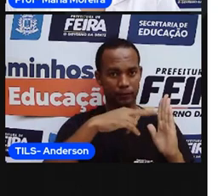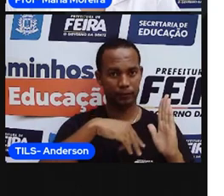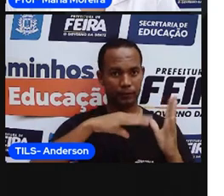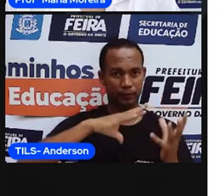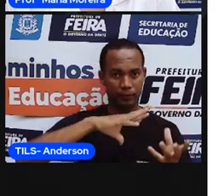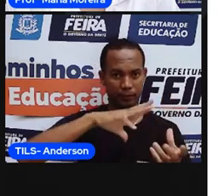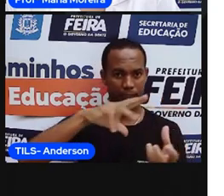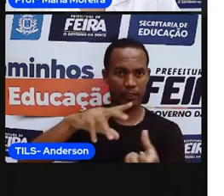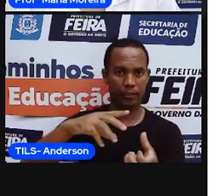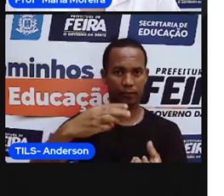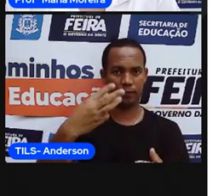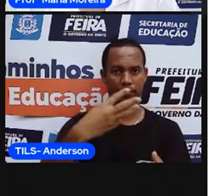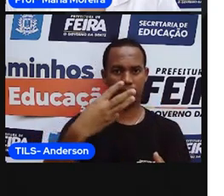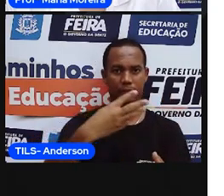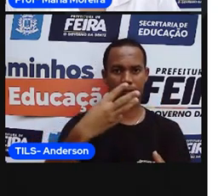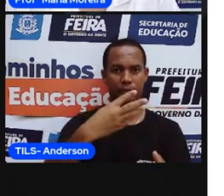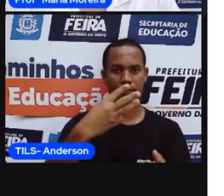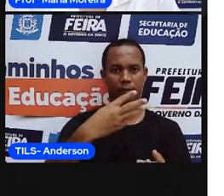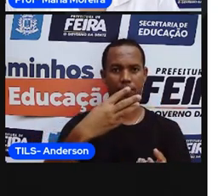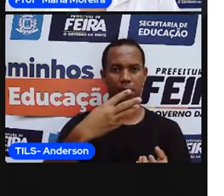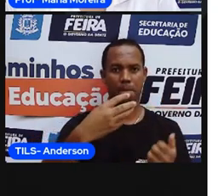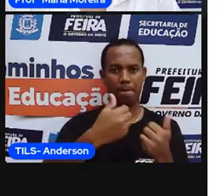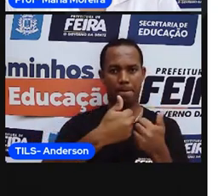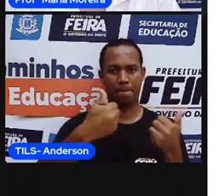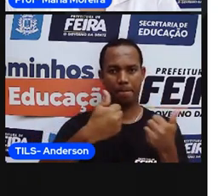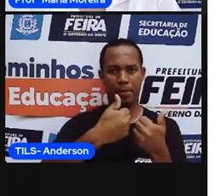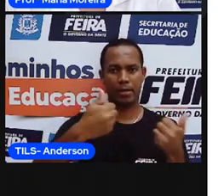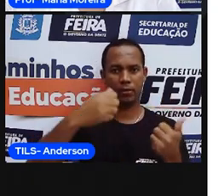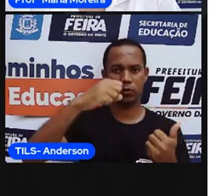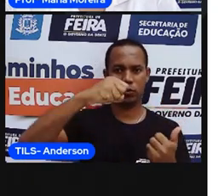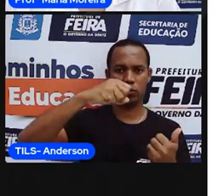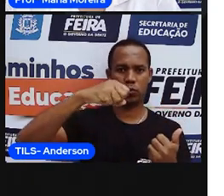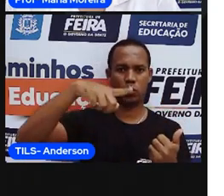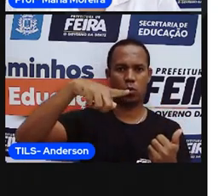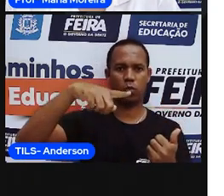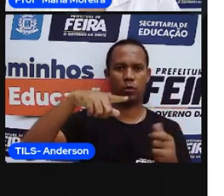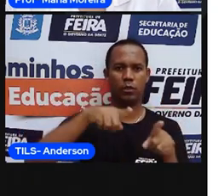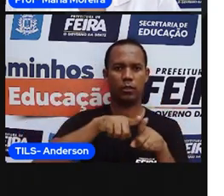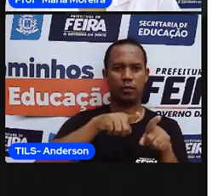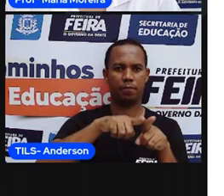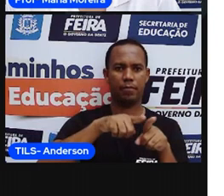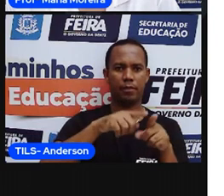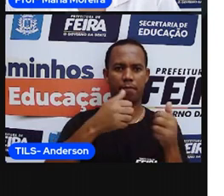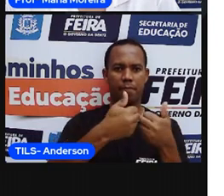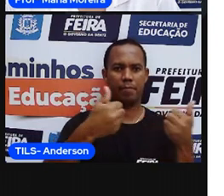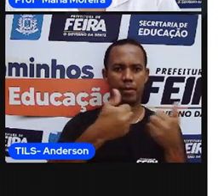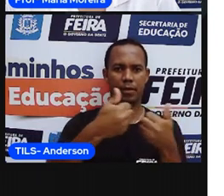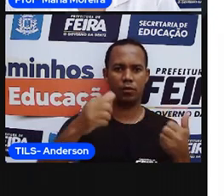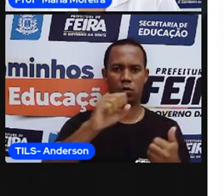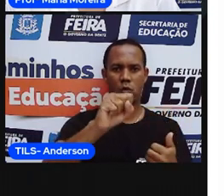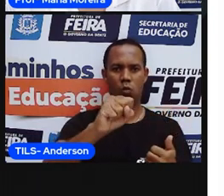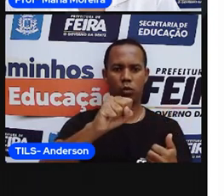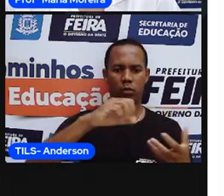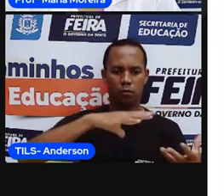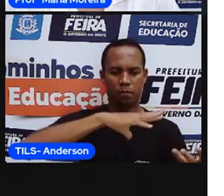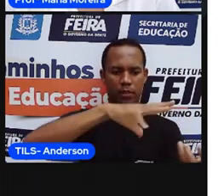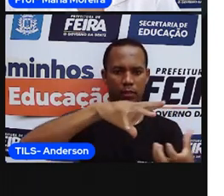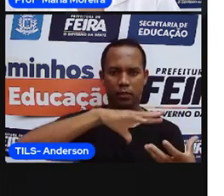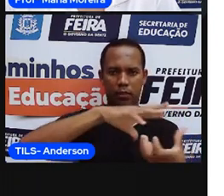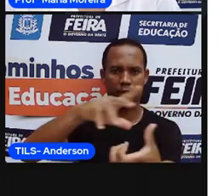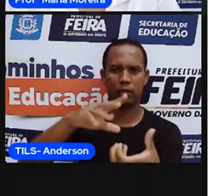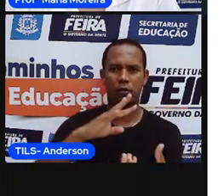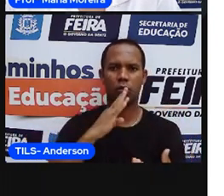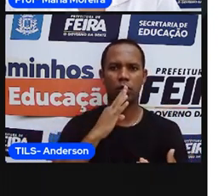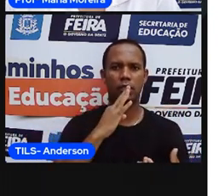é o terceiro planeta mais próximo do Sol e um dos 8 planetas que formam o sistema solar na galáxia